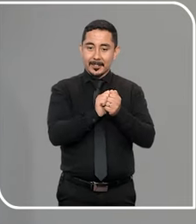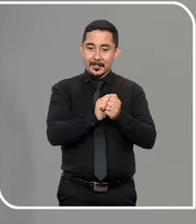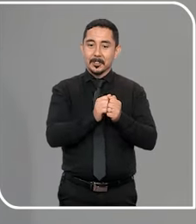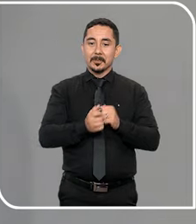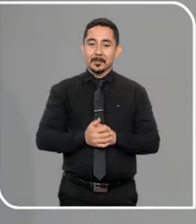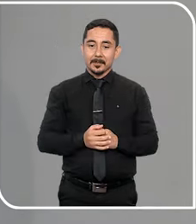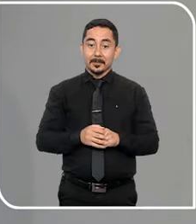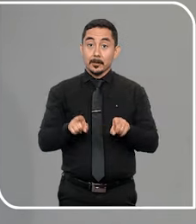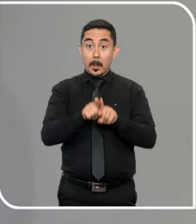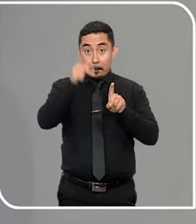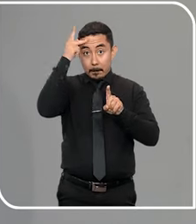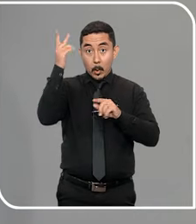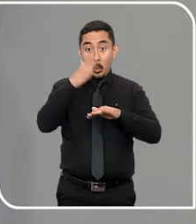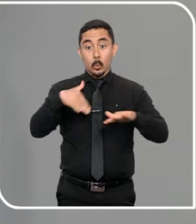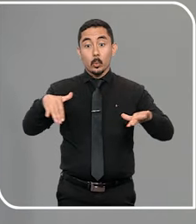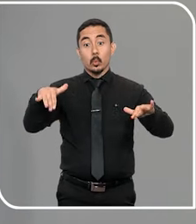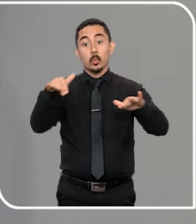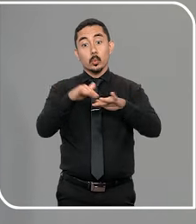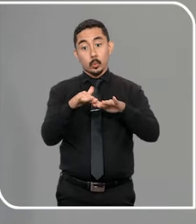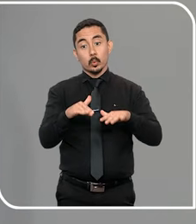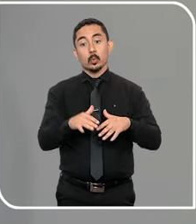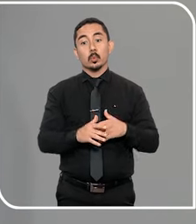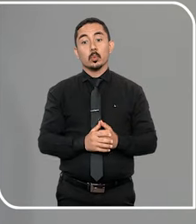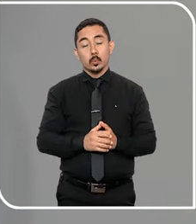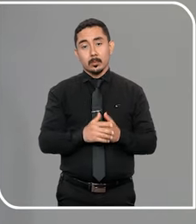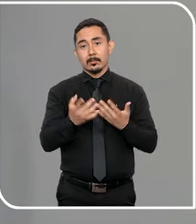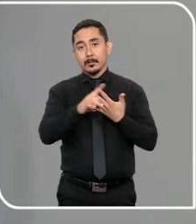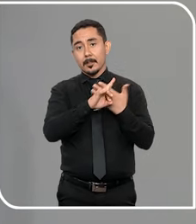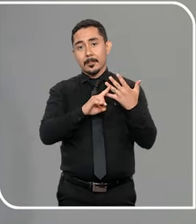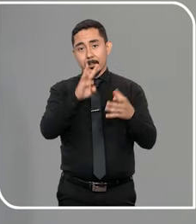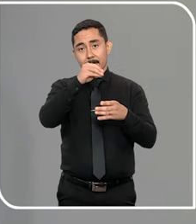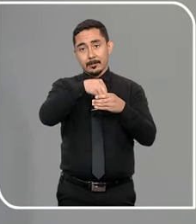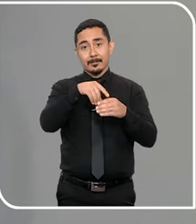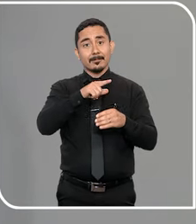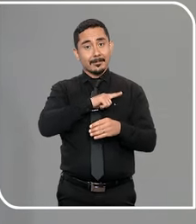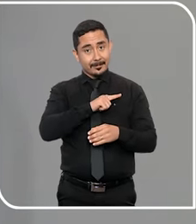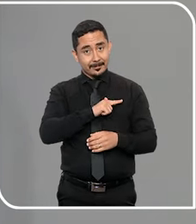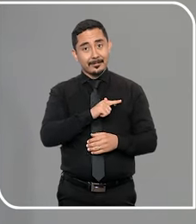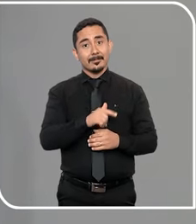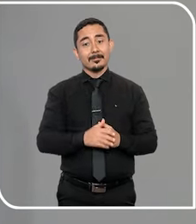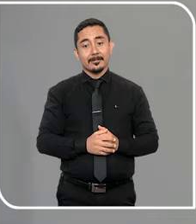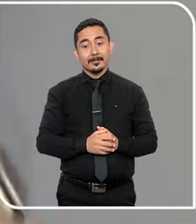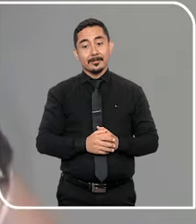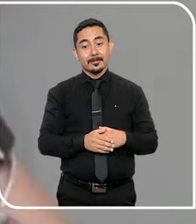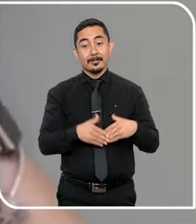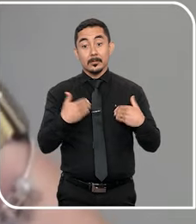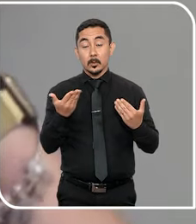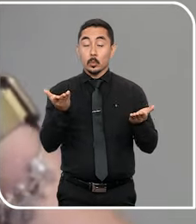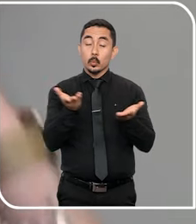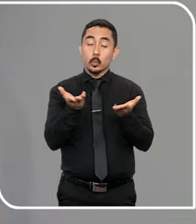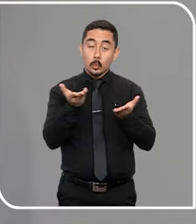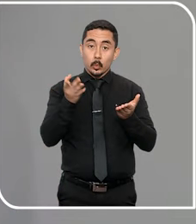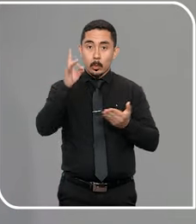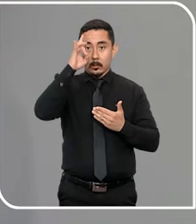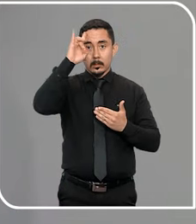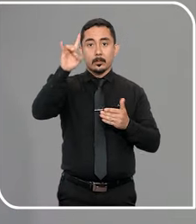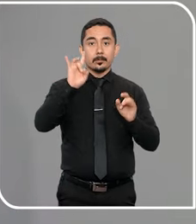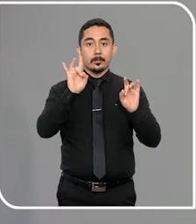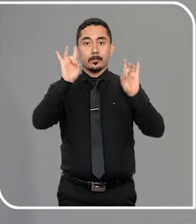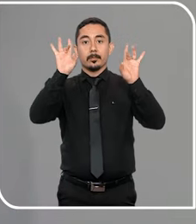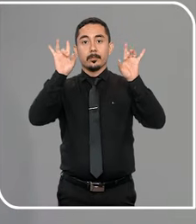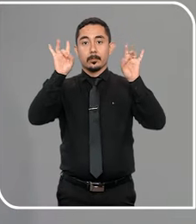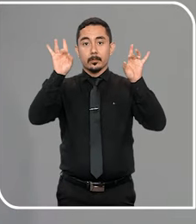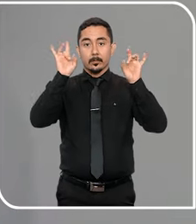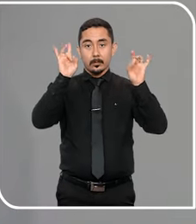talar por você e por todas as pessoas que T uma deficiência né Então hoje é um dia